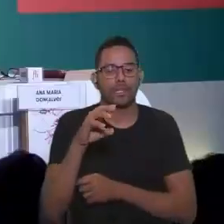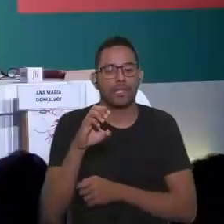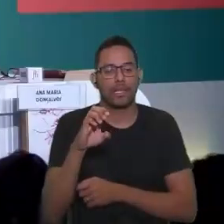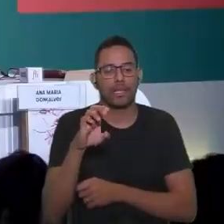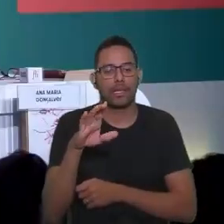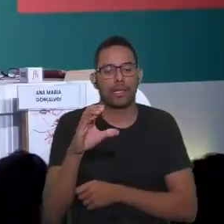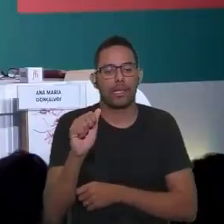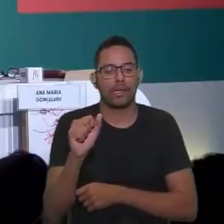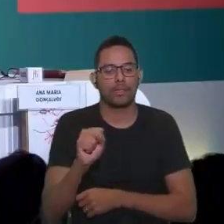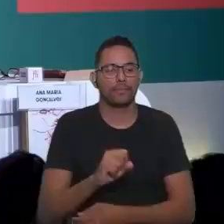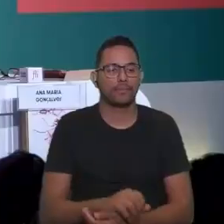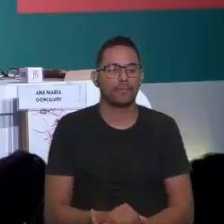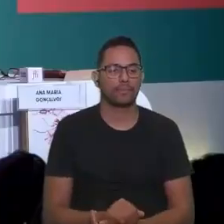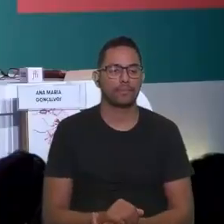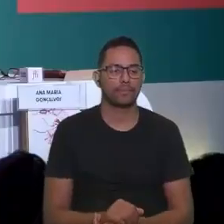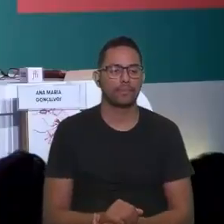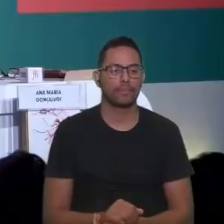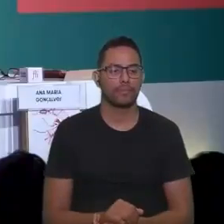necas.